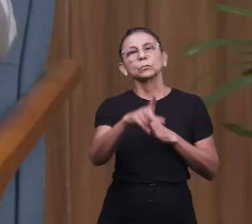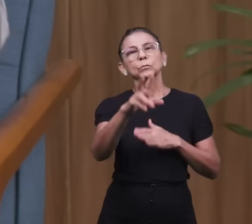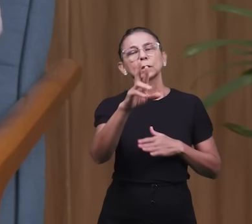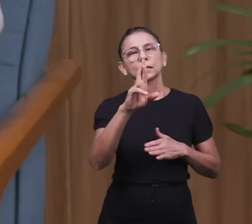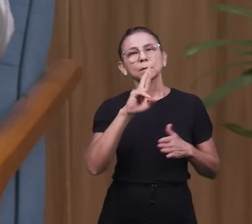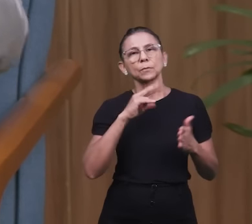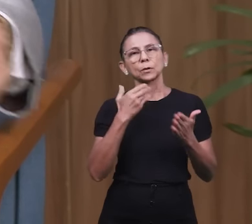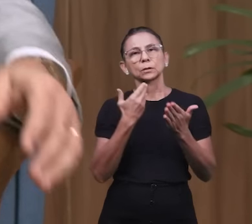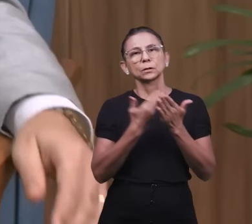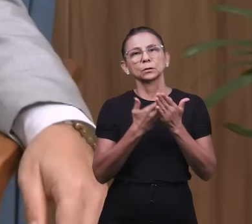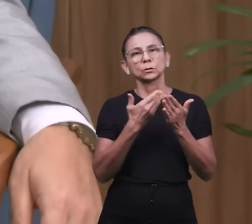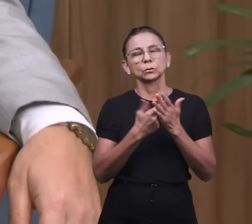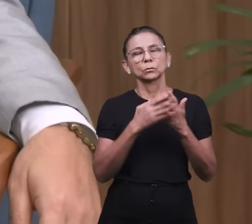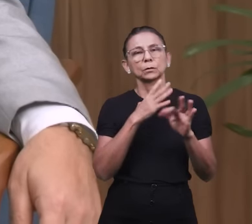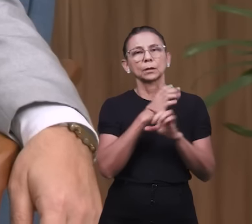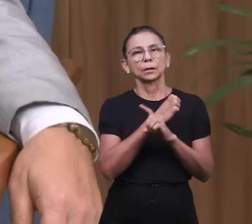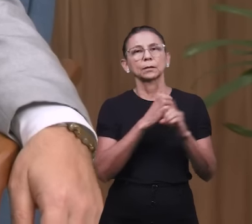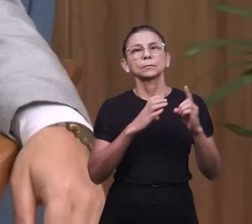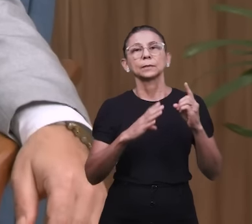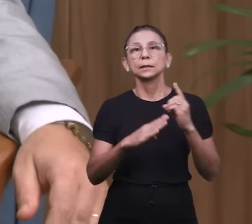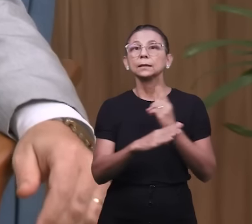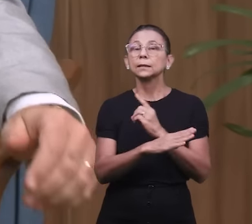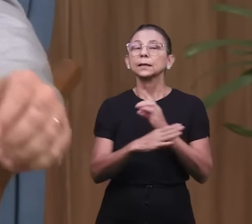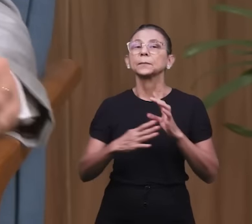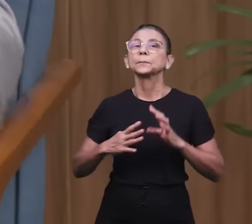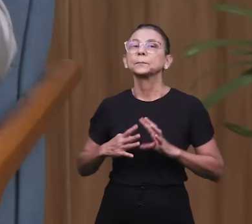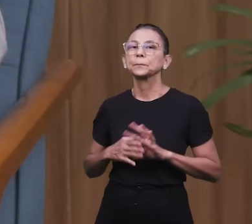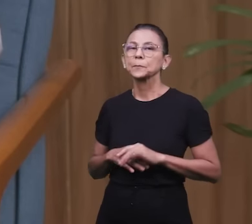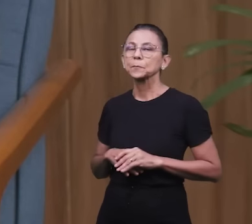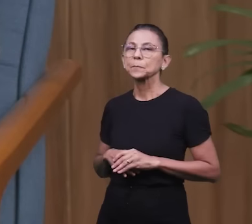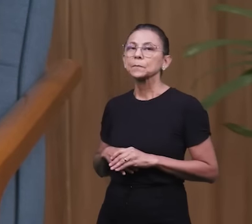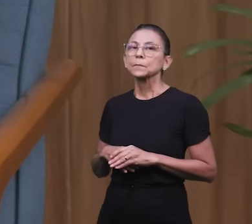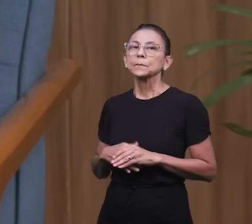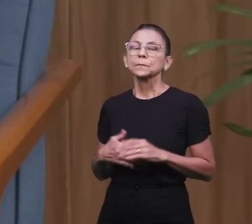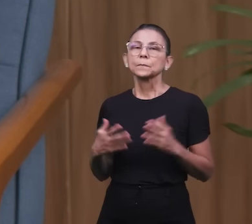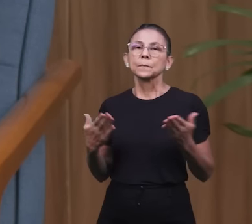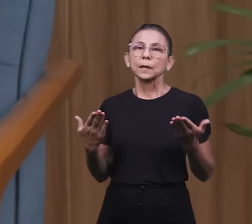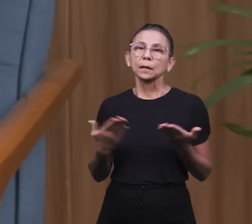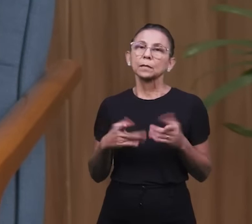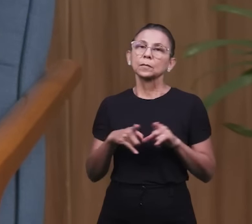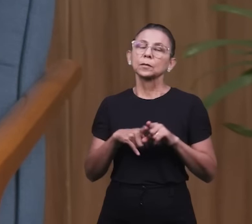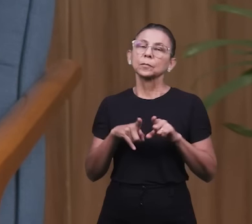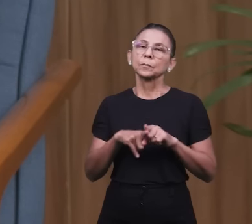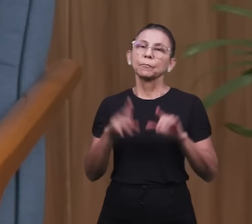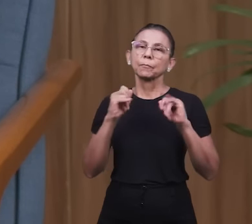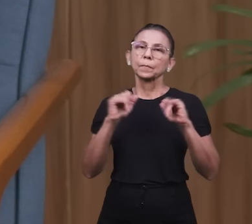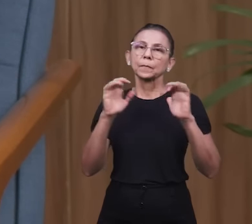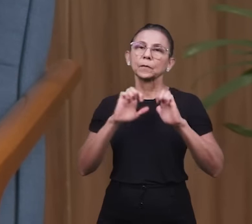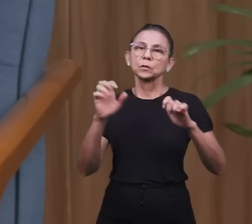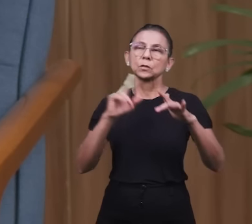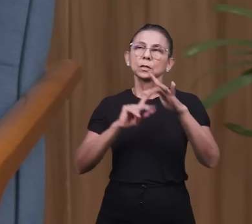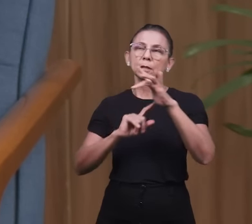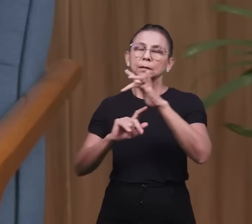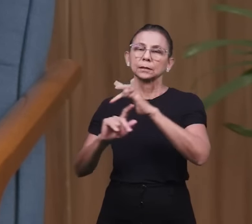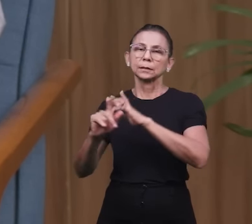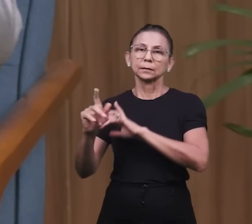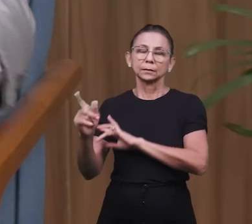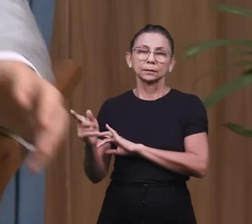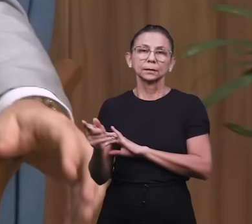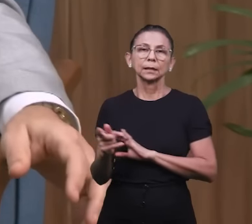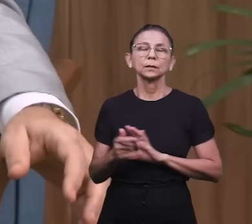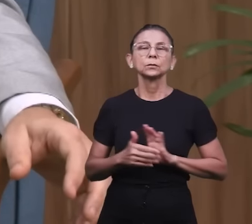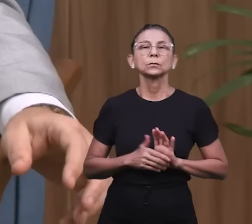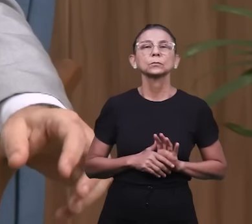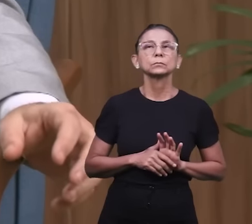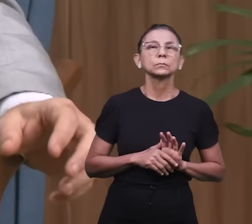na sexta-feira para você que está nos acompanhando pelo nosso canal no YouTube com o programa anunciado Evangelho Eterno quando nesse quatro quadro lições a